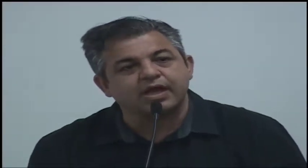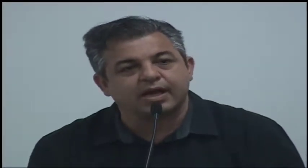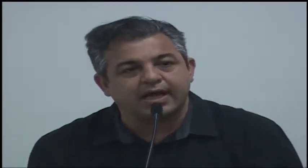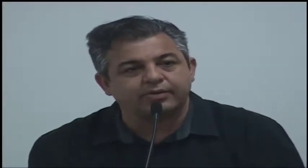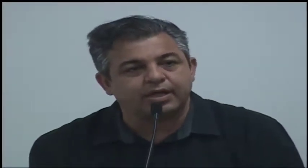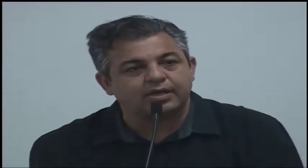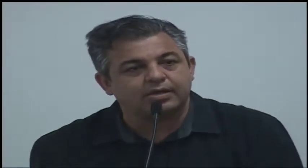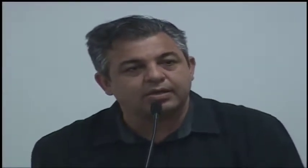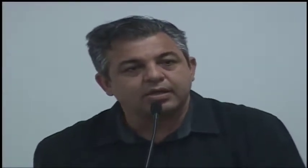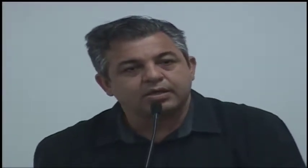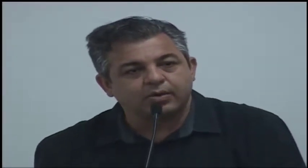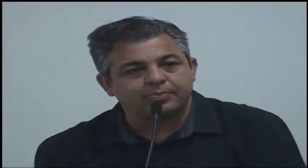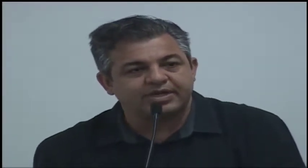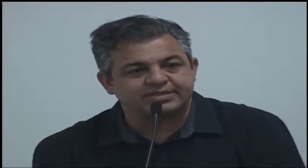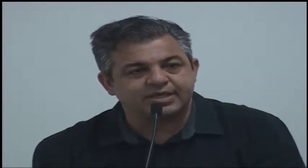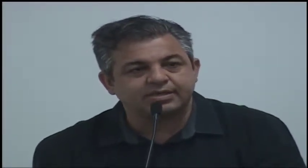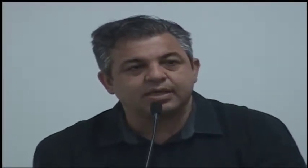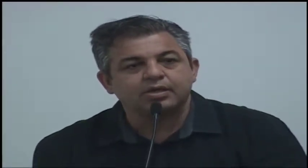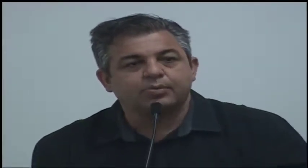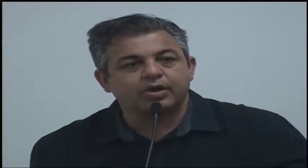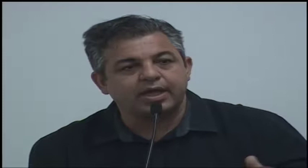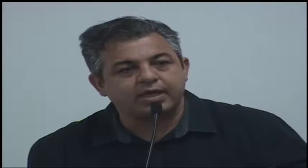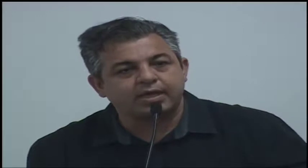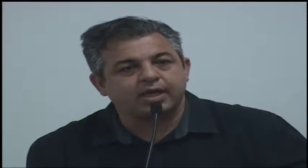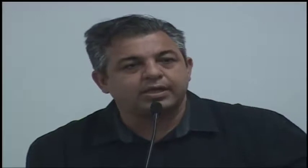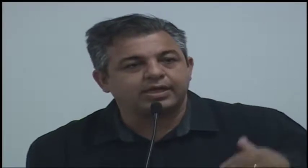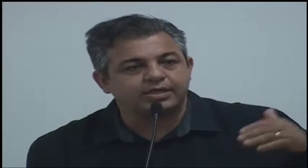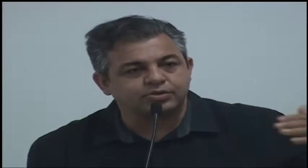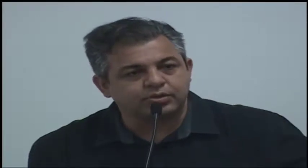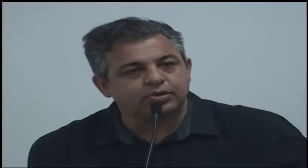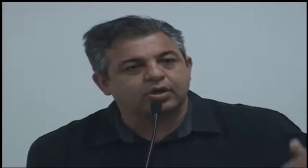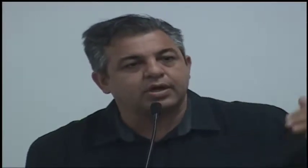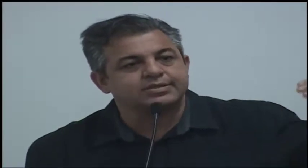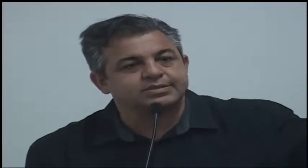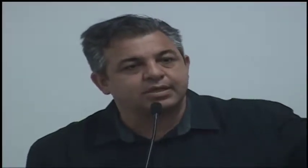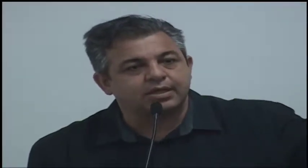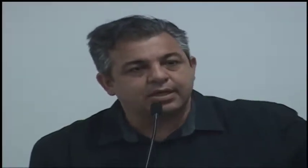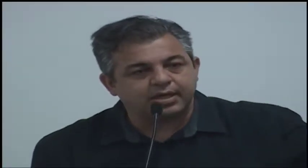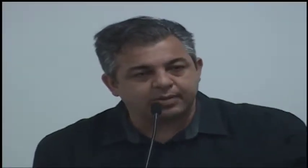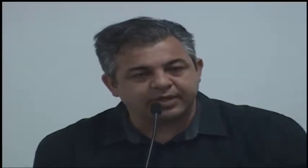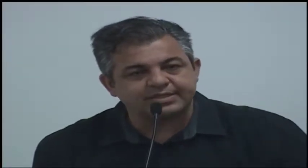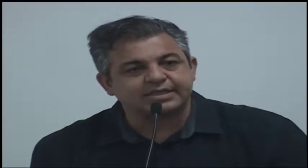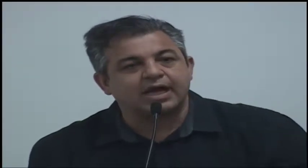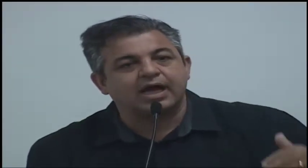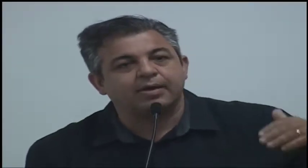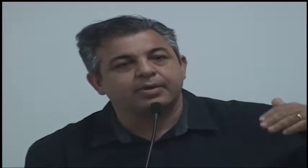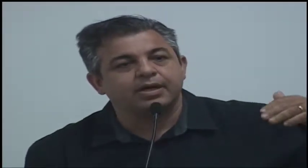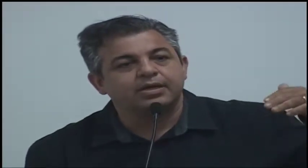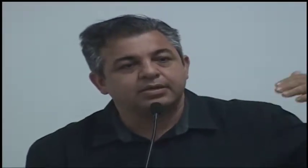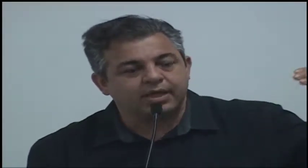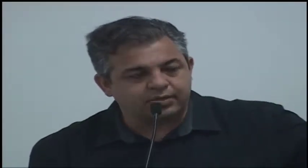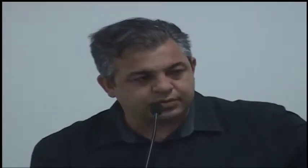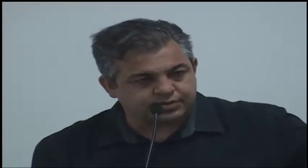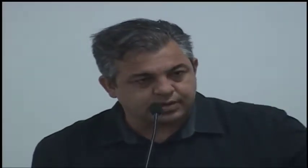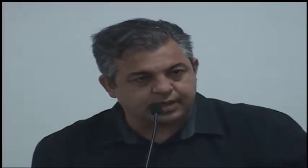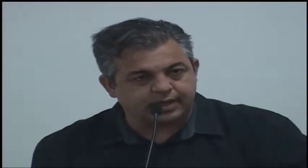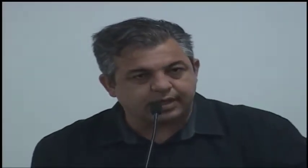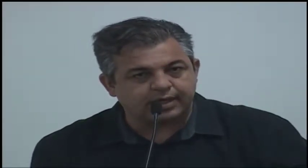que fique claro que ele não representa, porém, é da Igreja Ortodoxa, é Piracicaba,